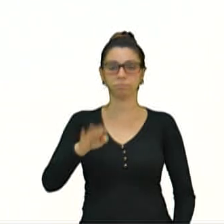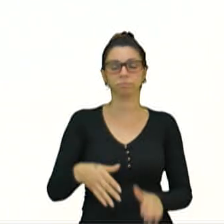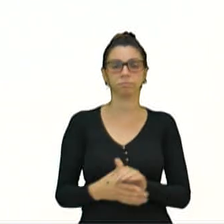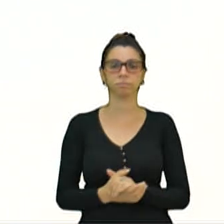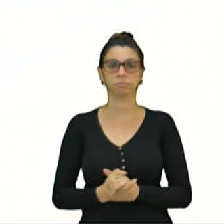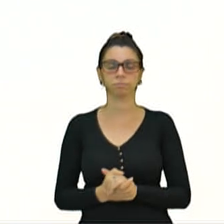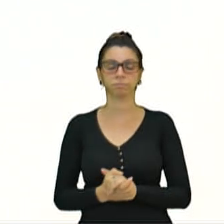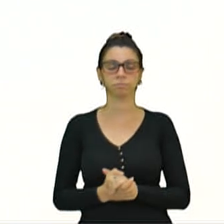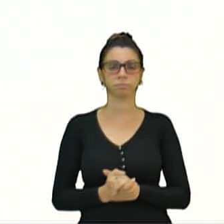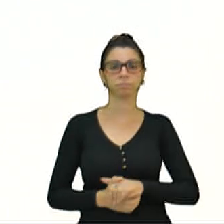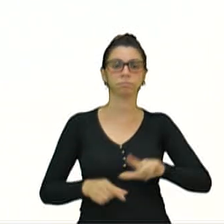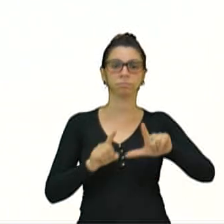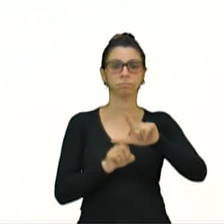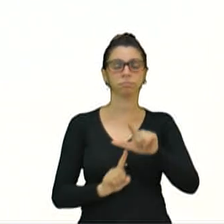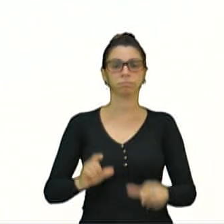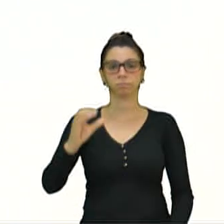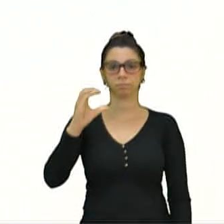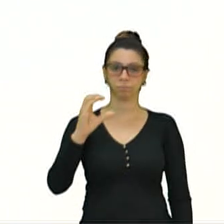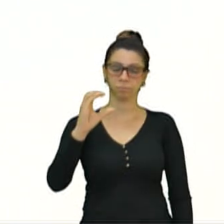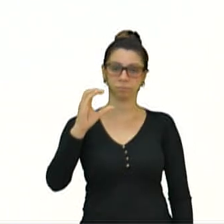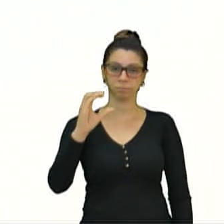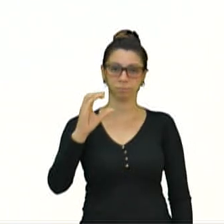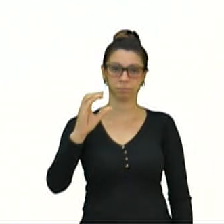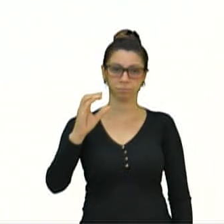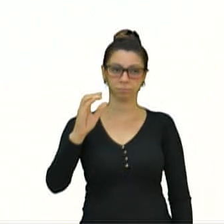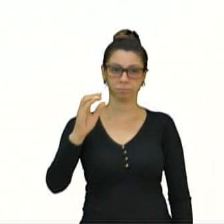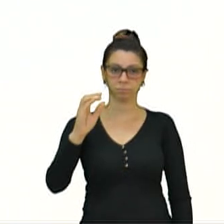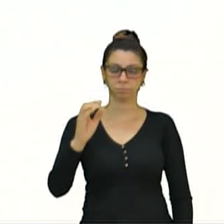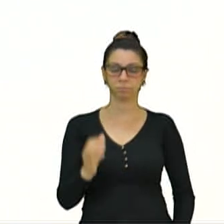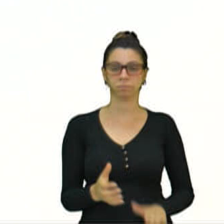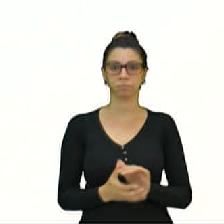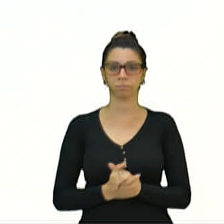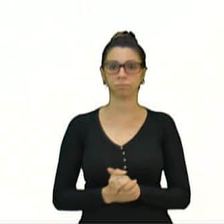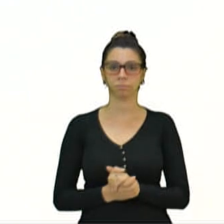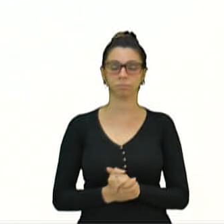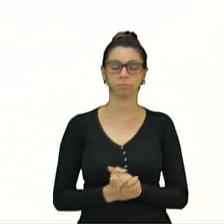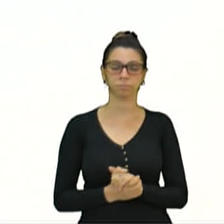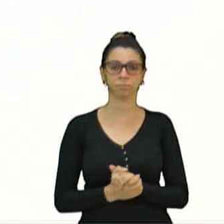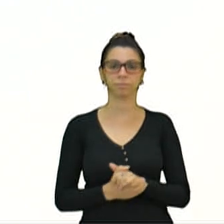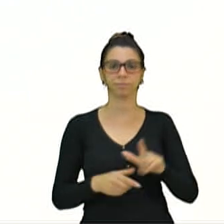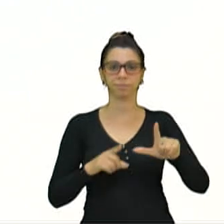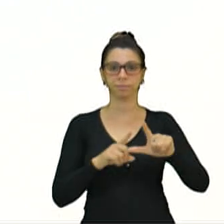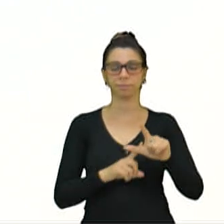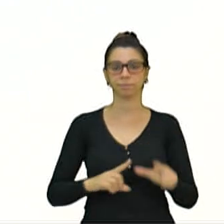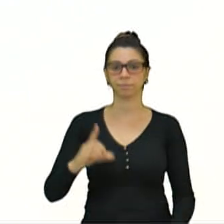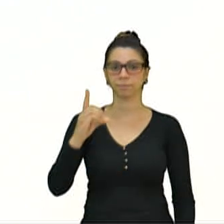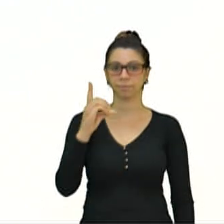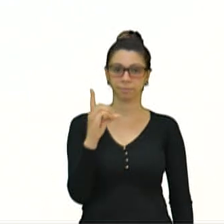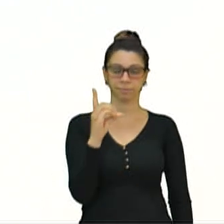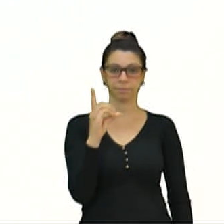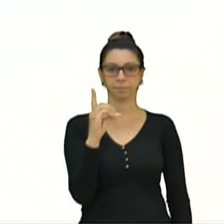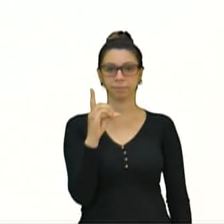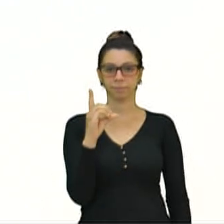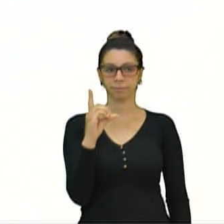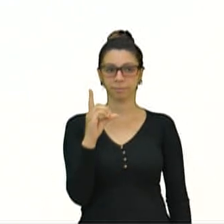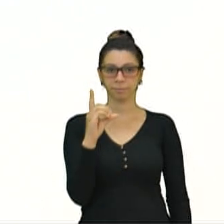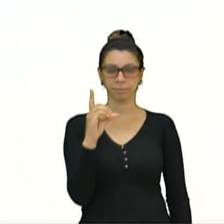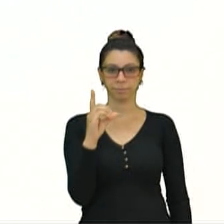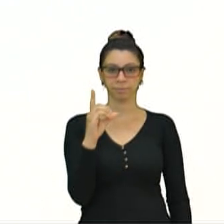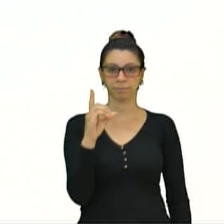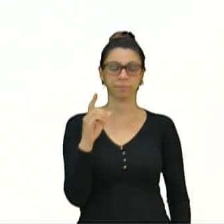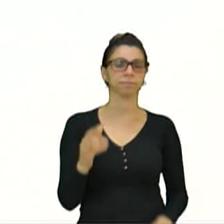fecundação. Letra C, fruto simples sem pericarpo. E letra D, semente envolta por